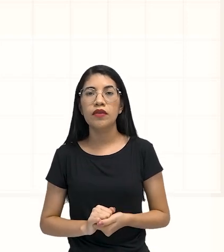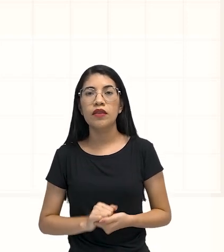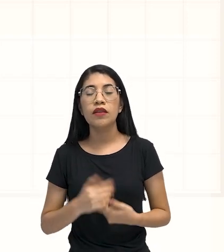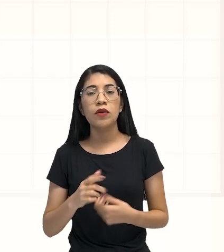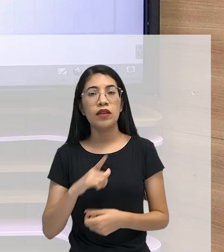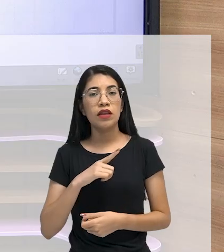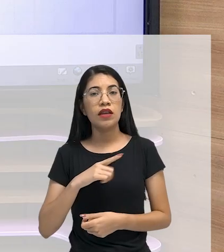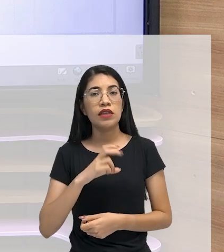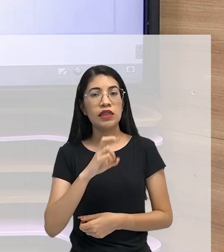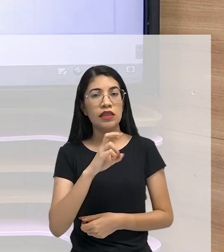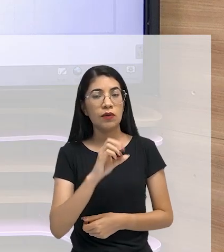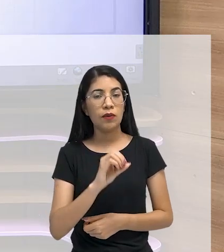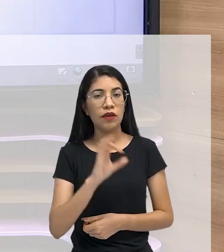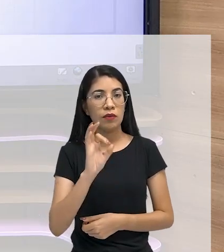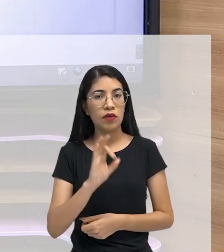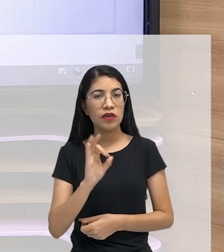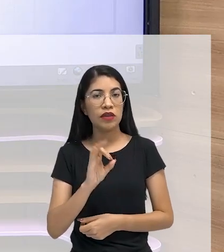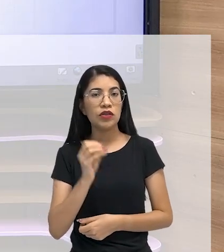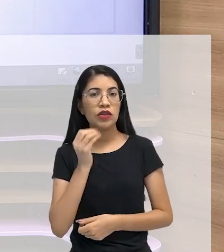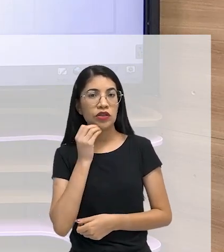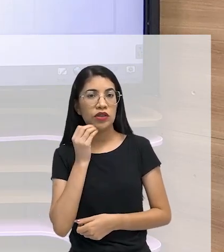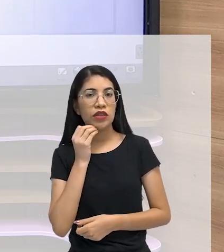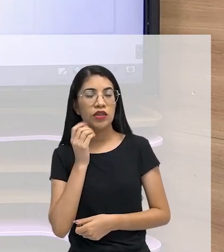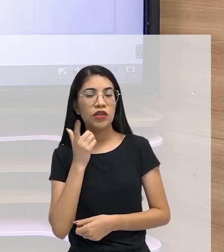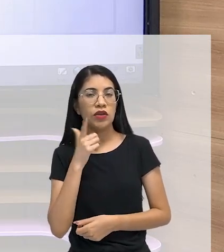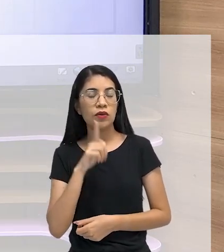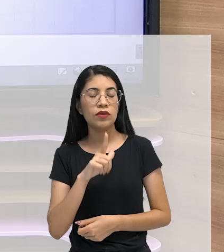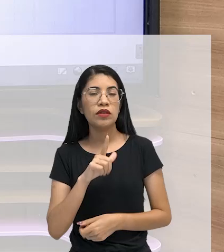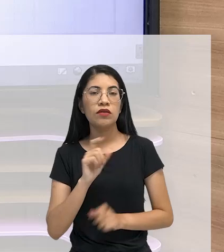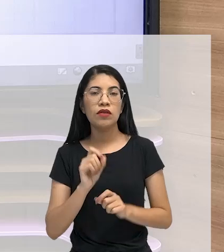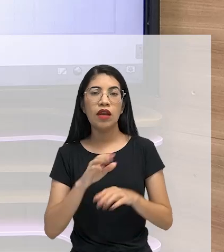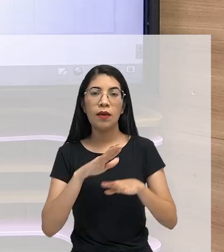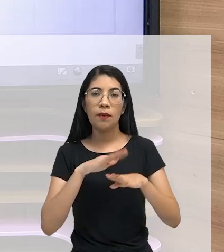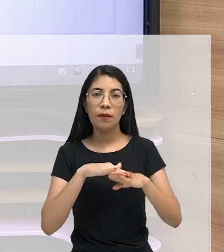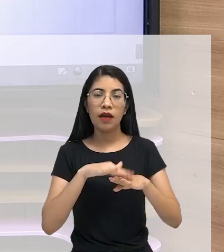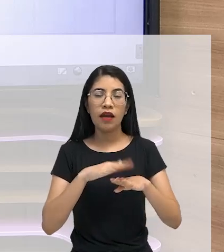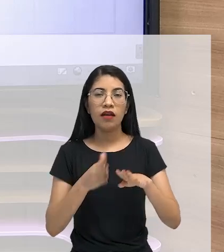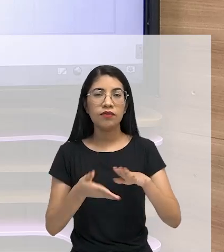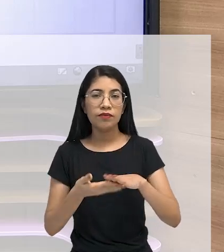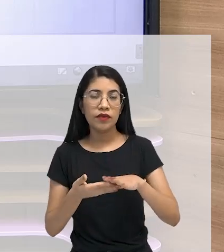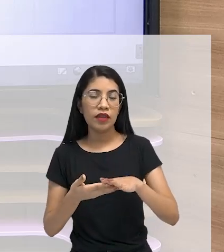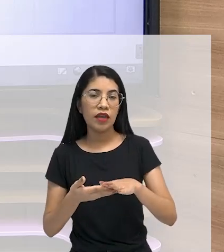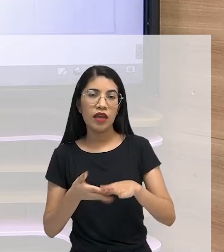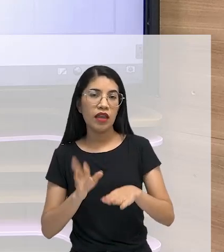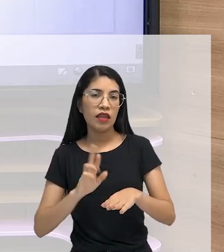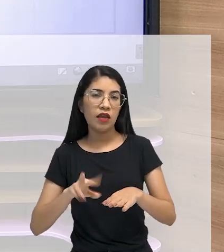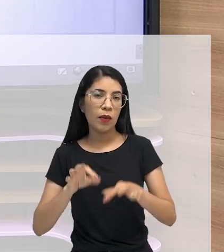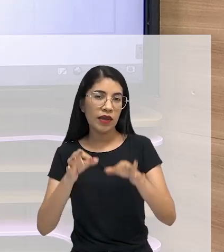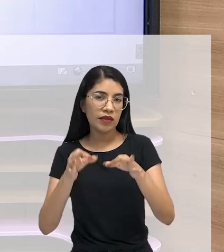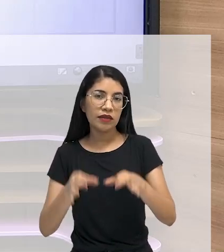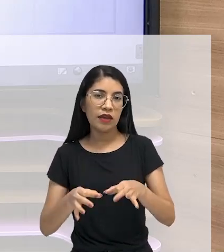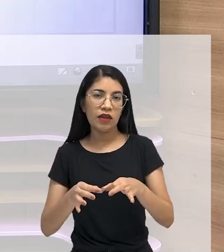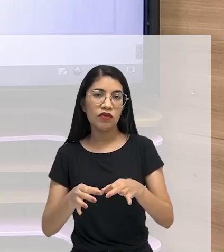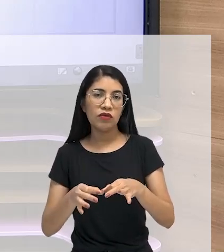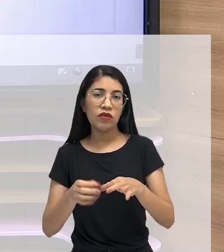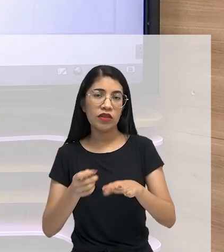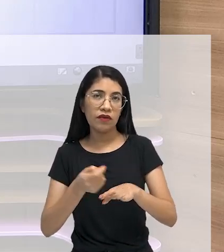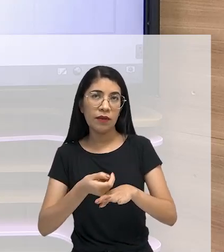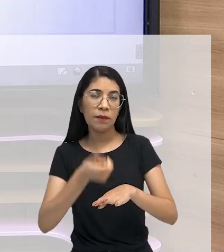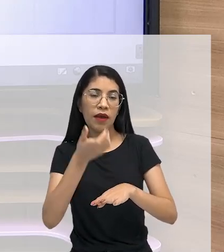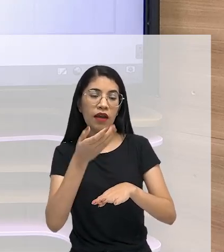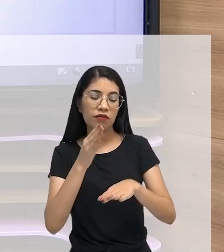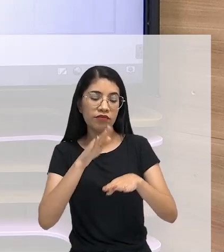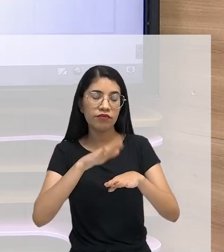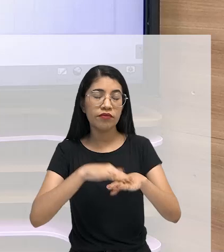ter 50% de chance de sair ou cara ou coroa, mas isso não é uma garantia. Você vai jogar a moeda para